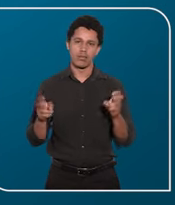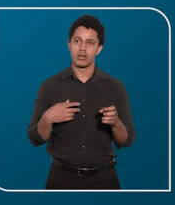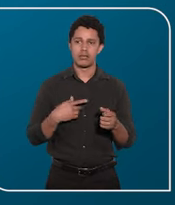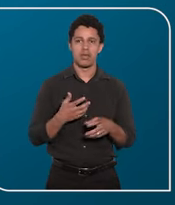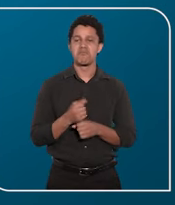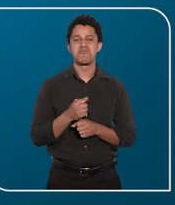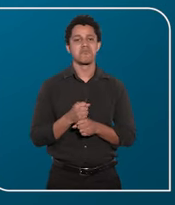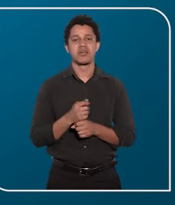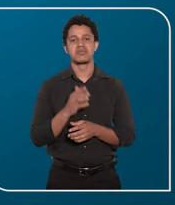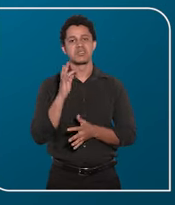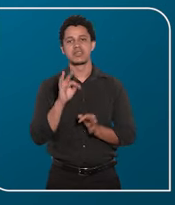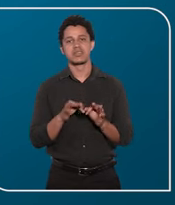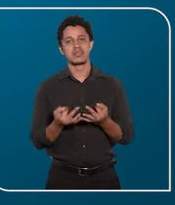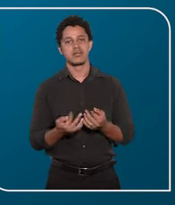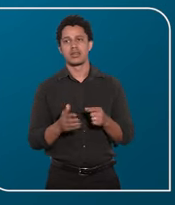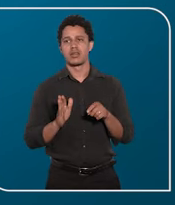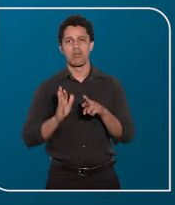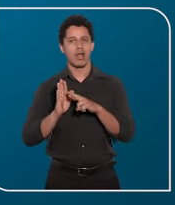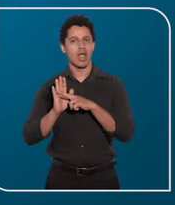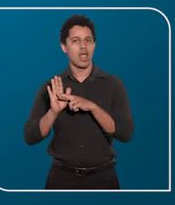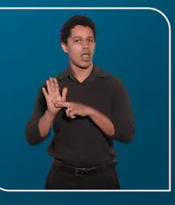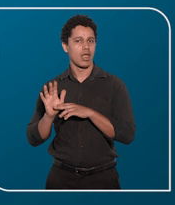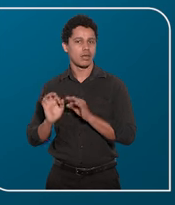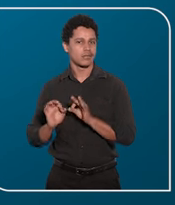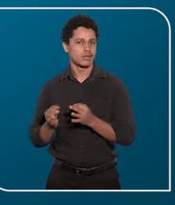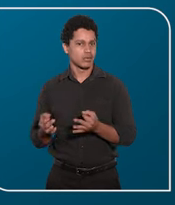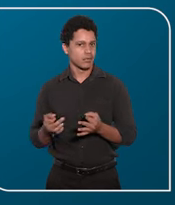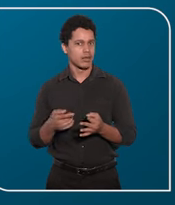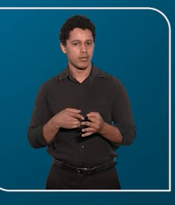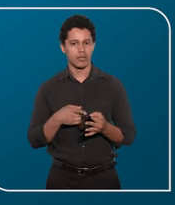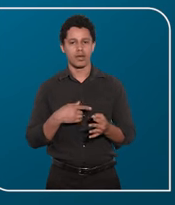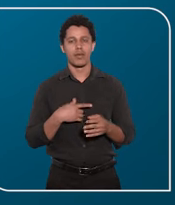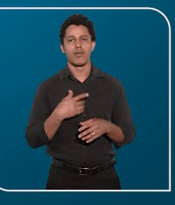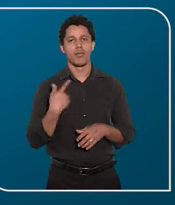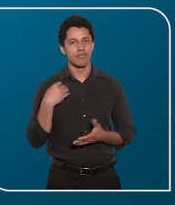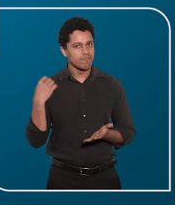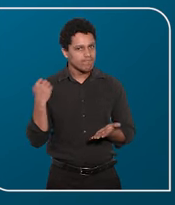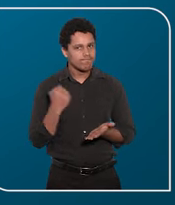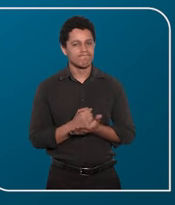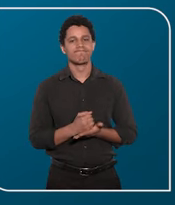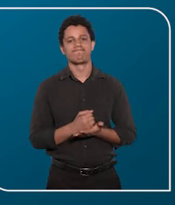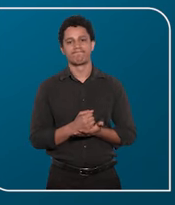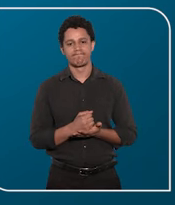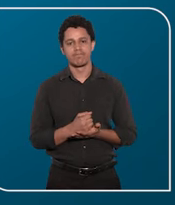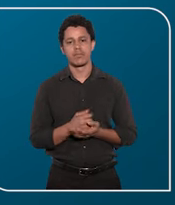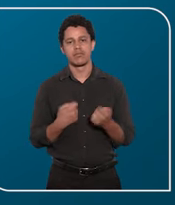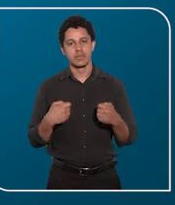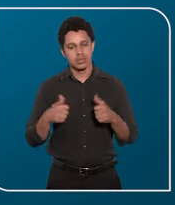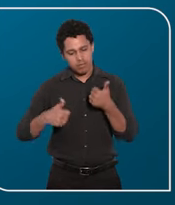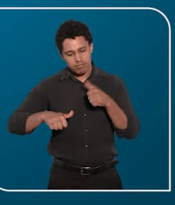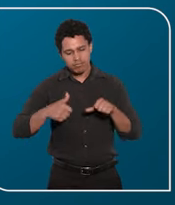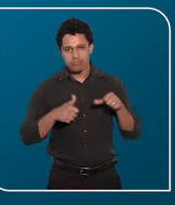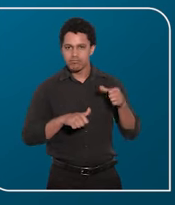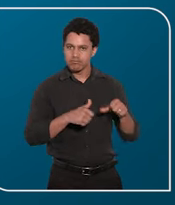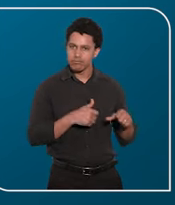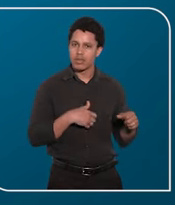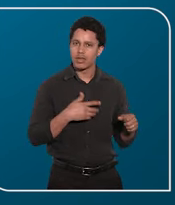Nós temos uma regra geral que, para ser aplicada no caso concreto, devem ser analisados,